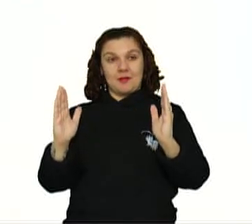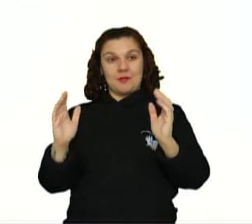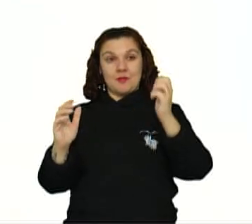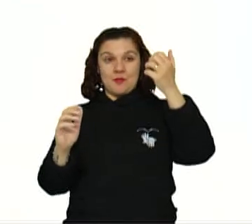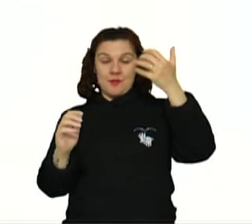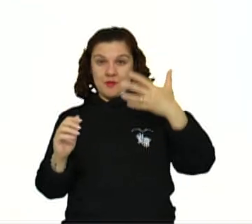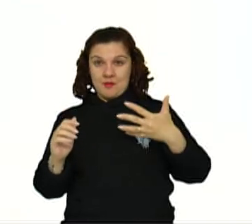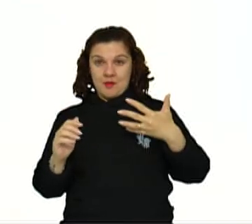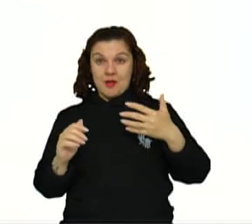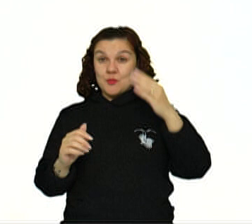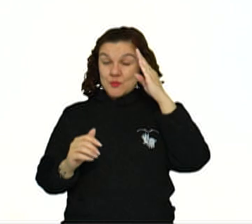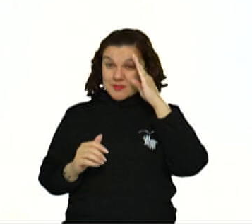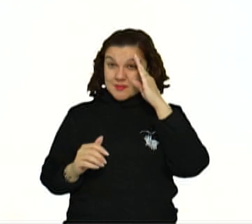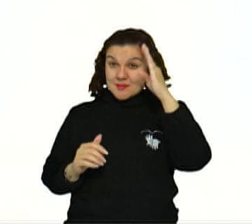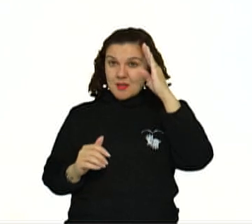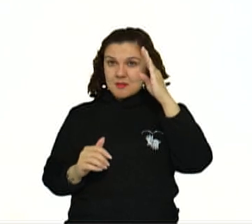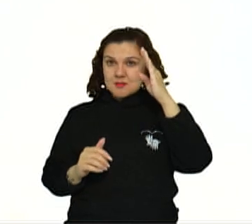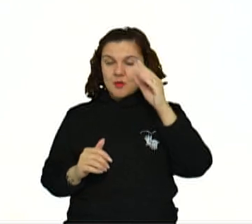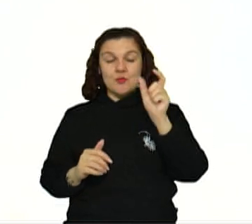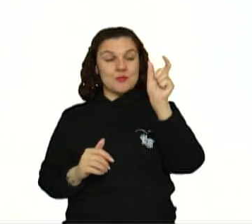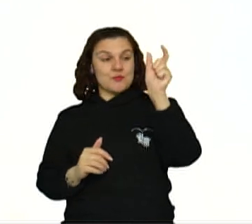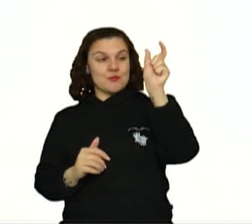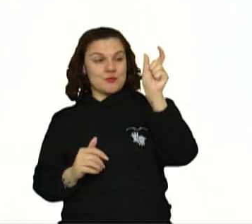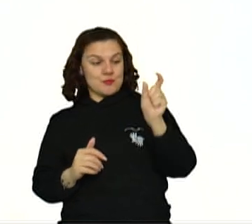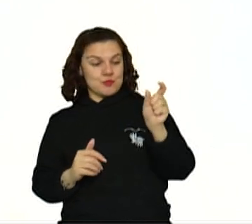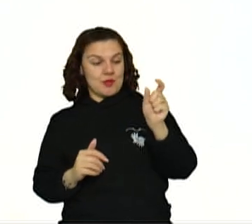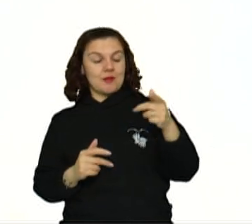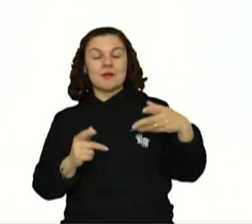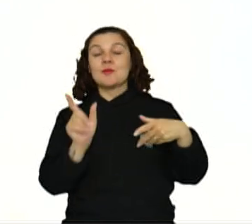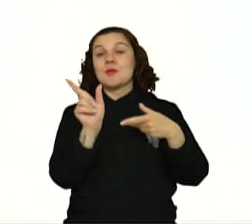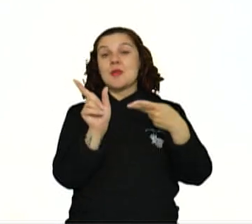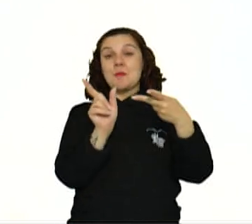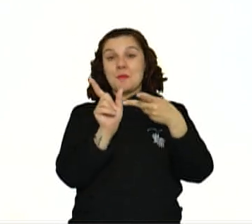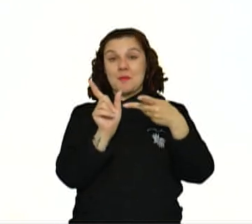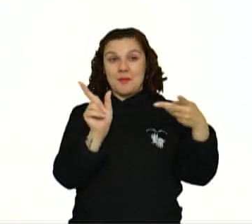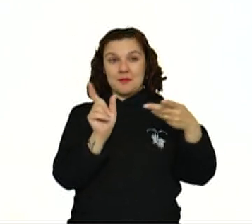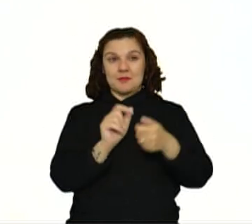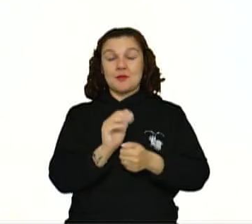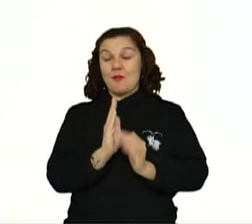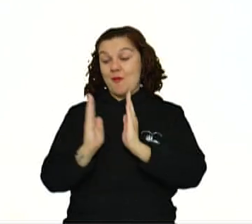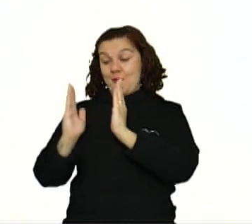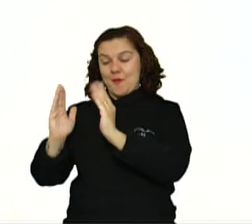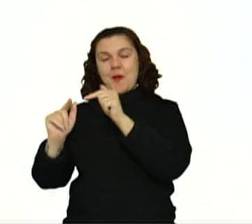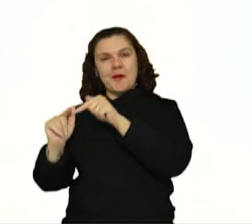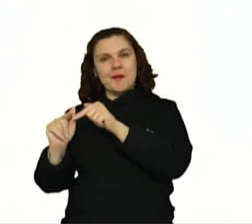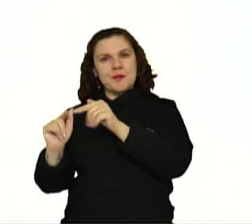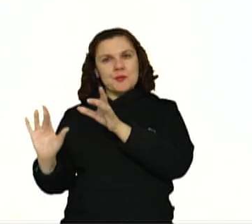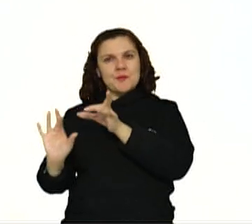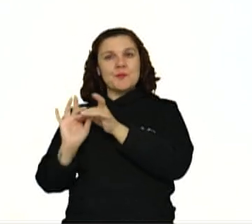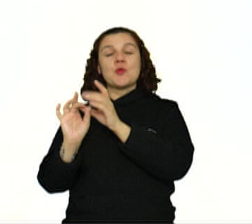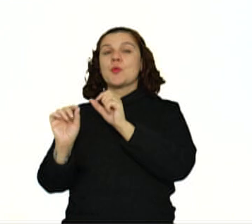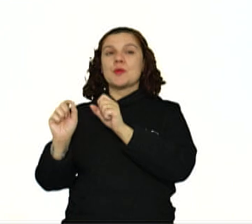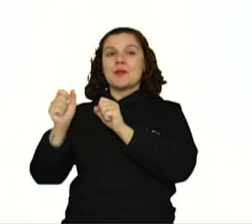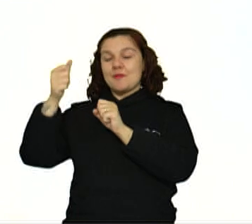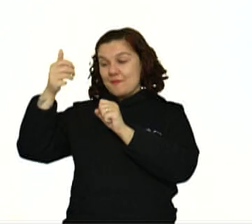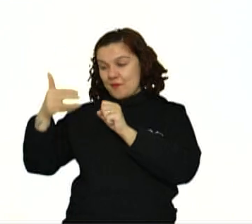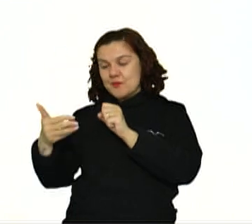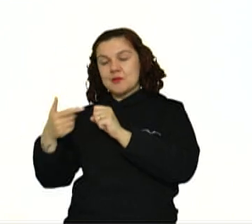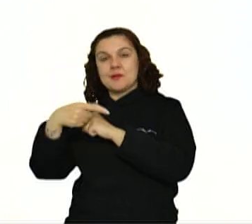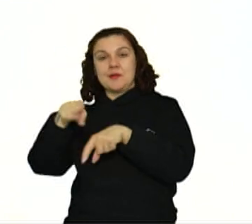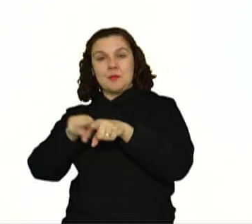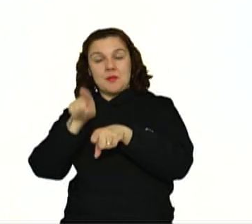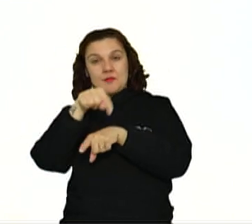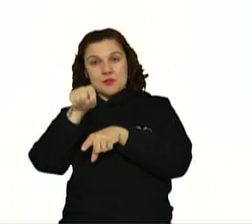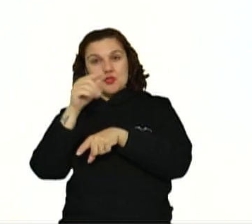verificar os termos essenciais, sujeito, predicado. Os termos integrantes, ele trabalha com o que vocês também